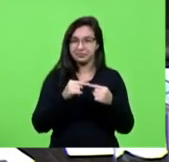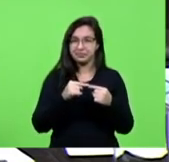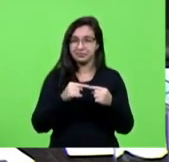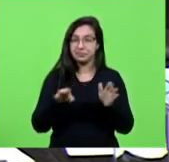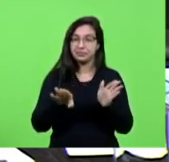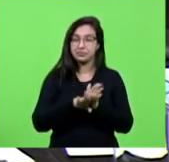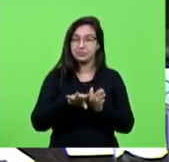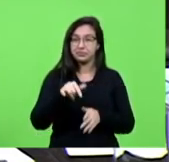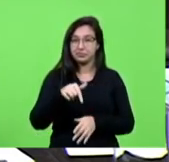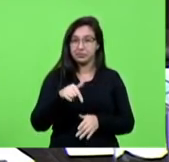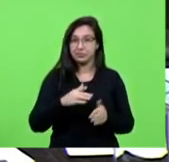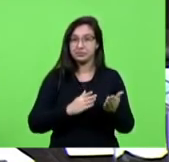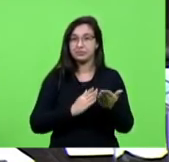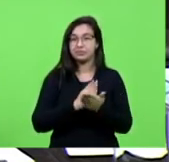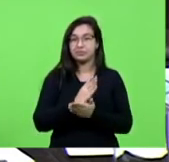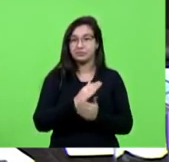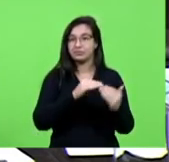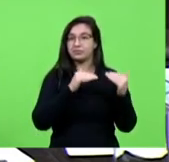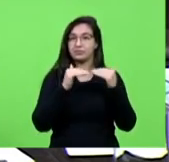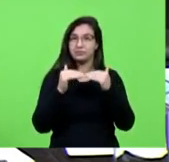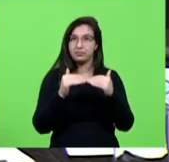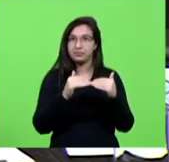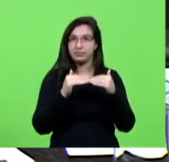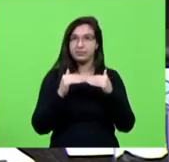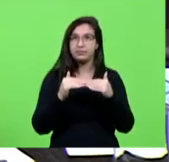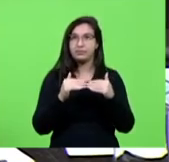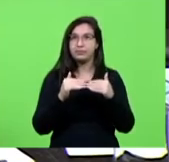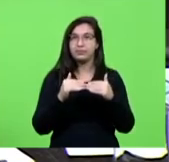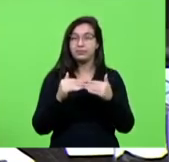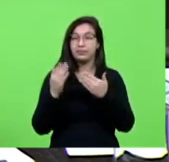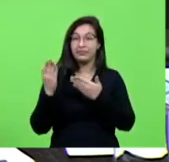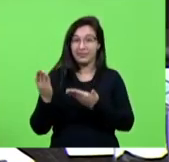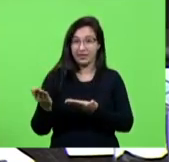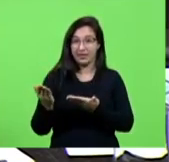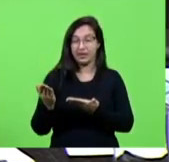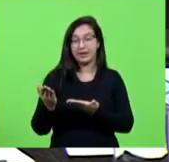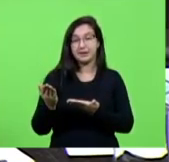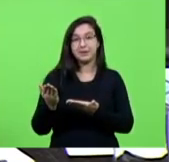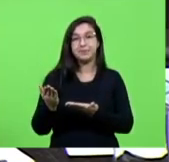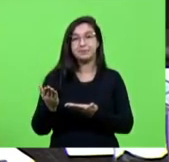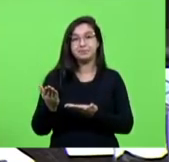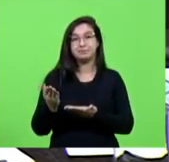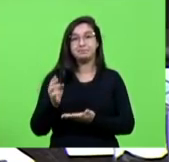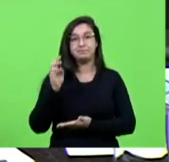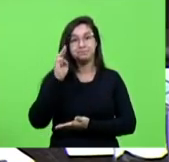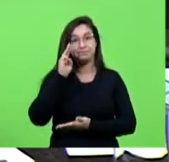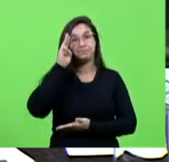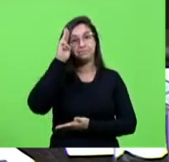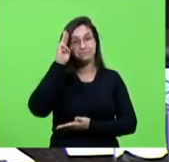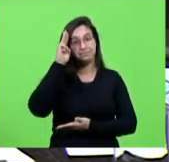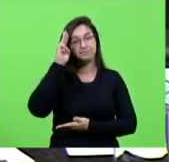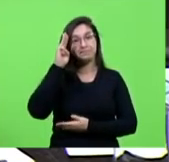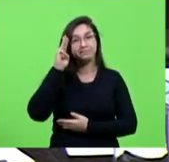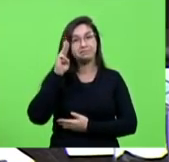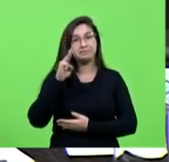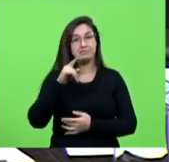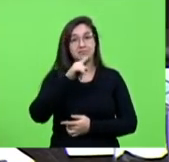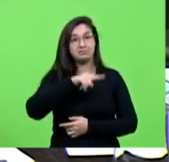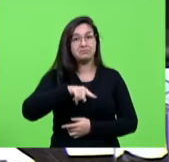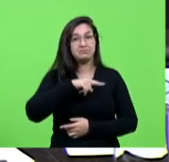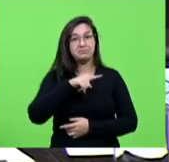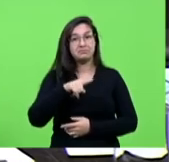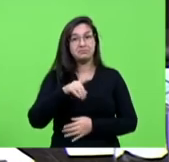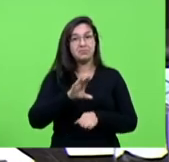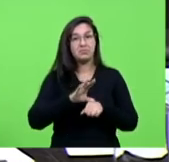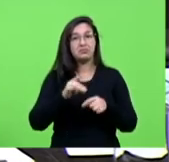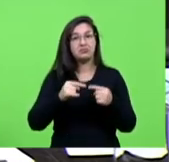nós aprovamos com unanimidade, o filho mimado vetou, dizendo que era inconstitucional.